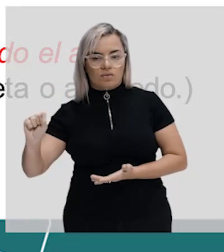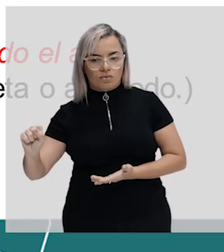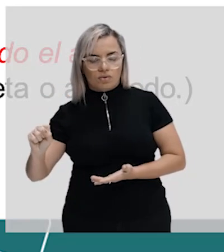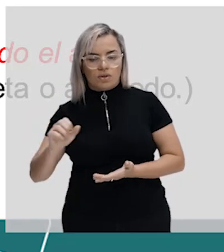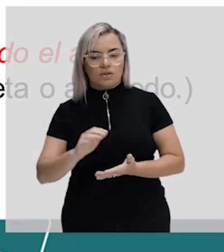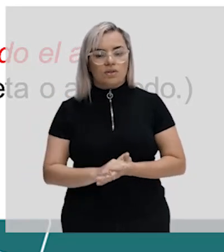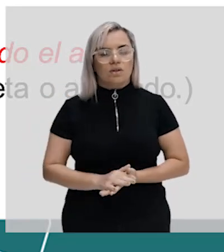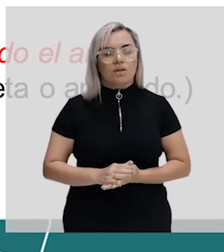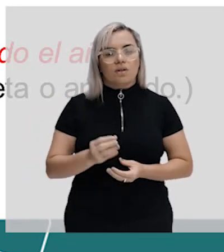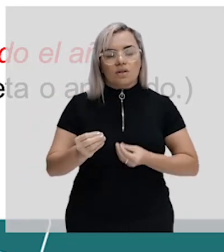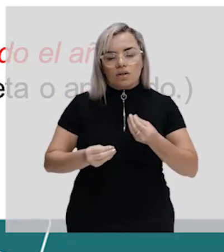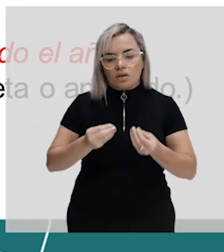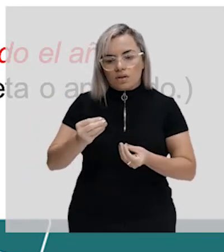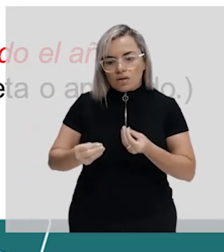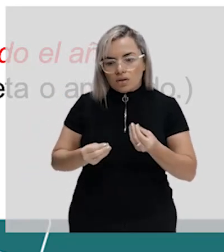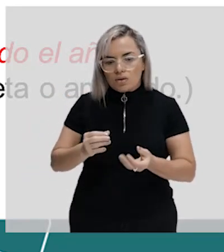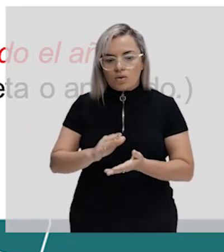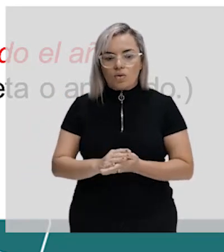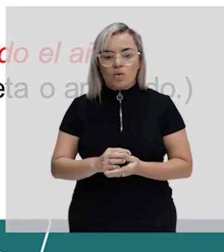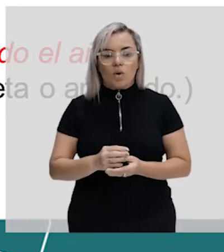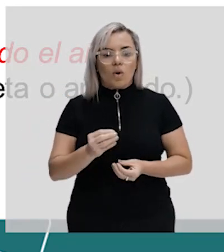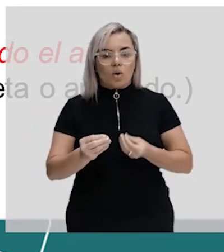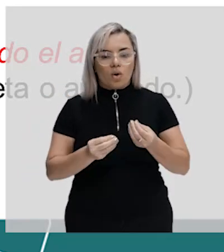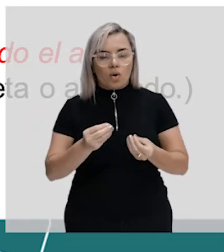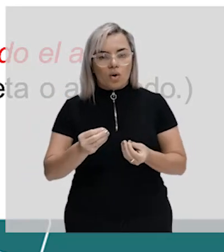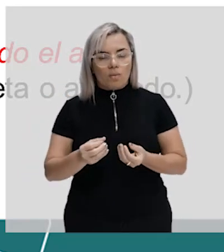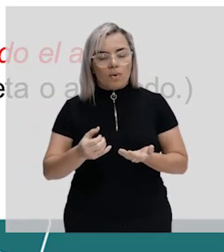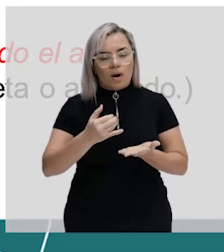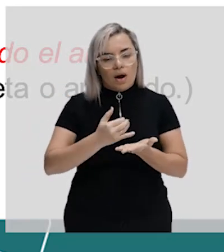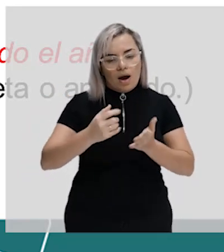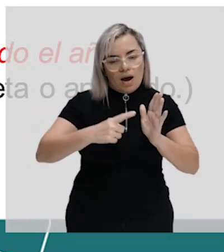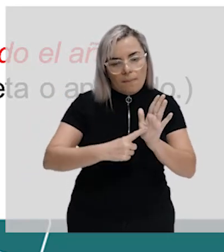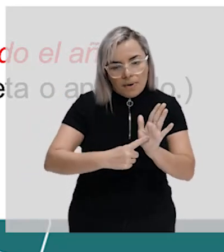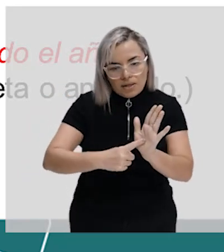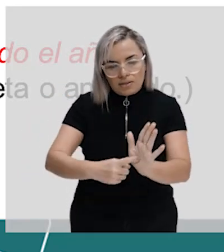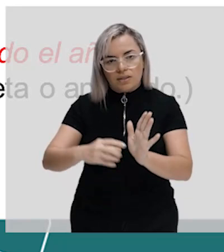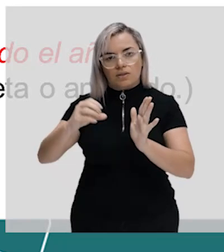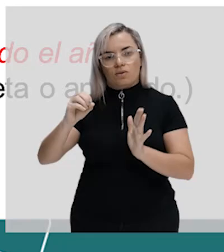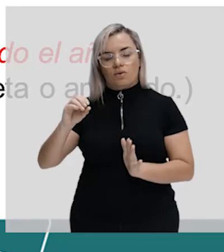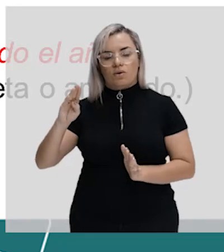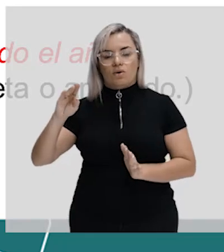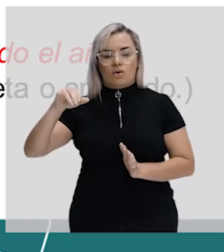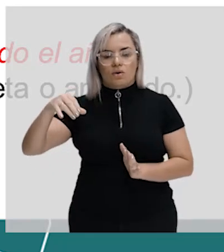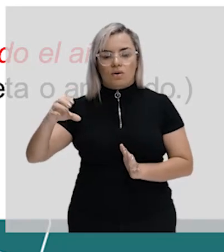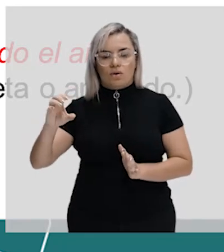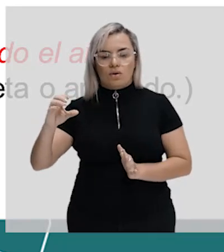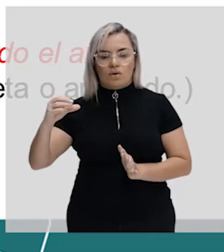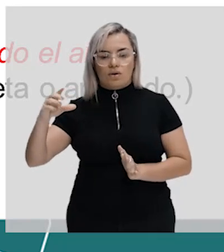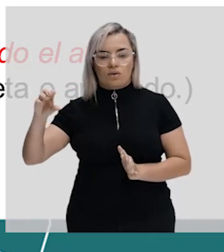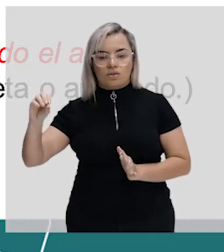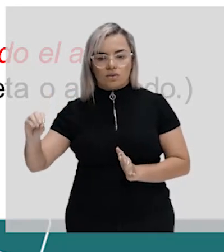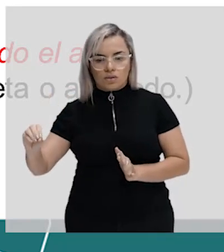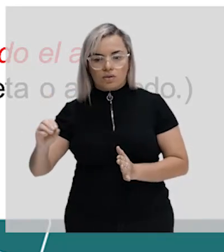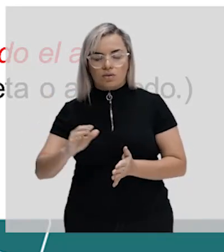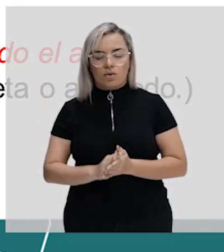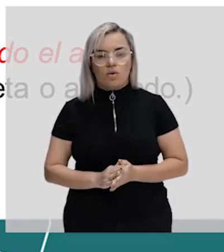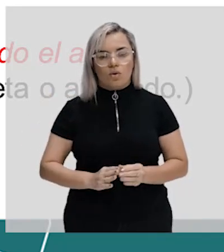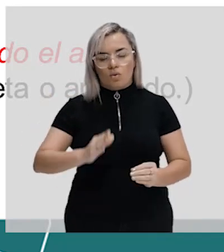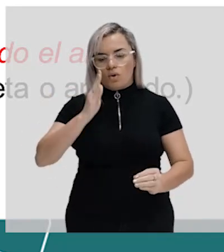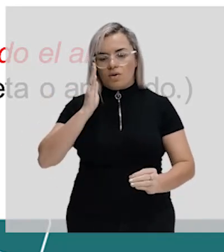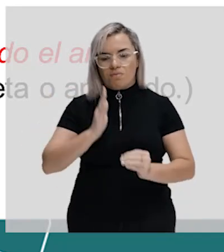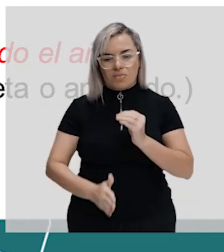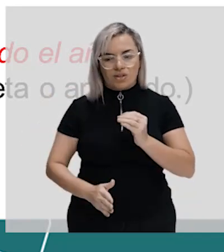um impedimento ao significado da oração principal. A principal conjunção concessiva é